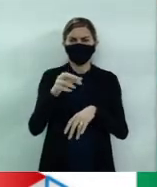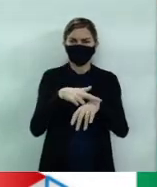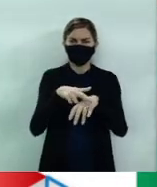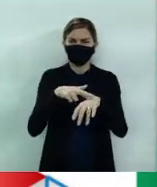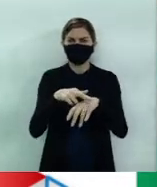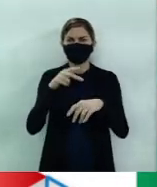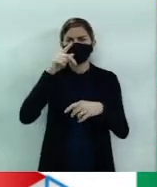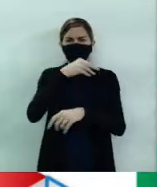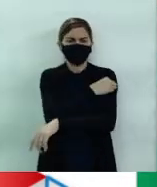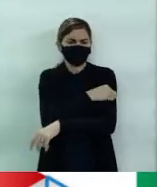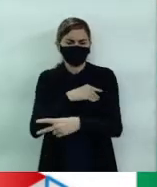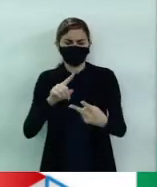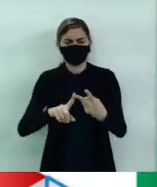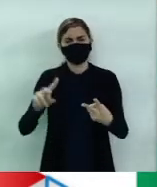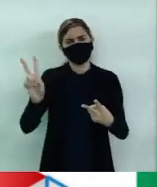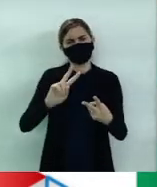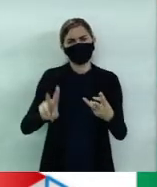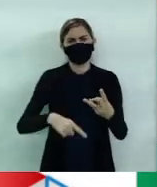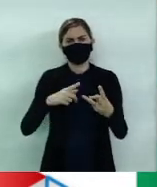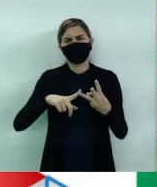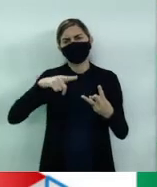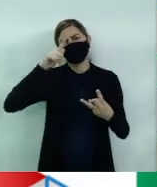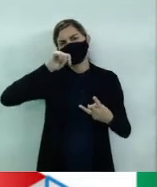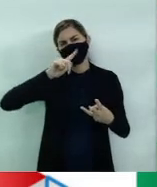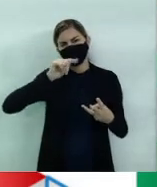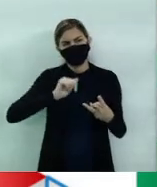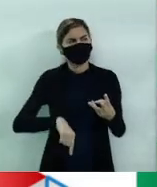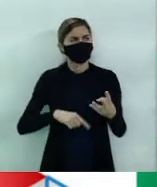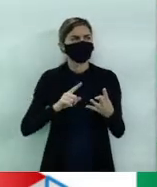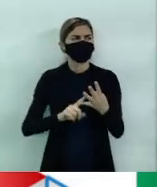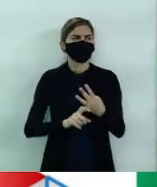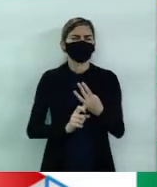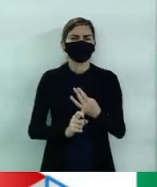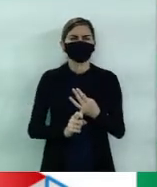álcool, vinagre, água,